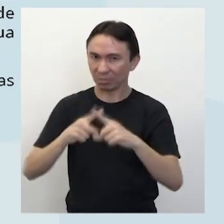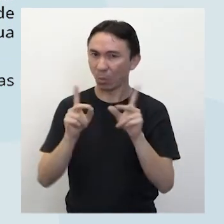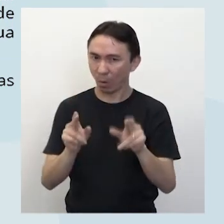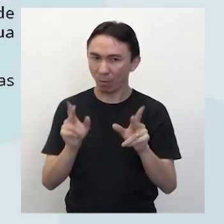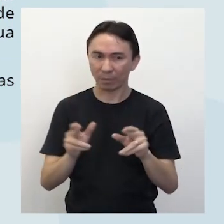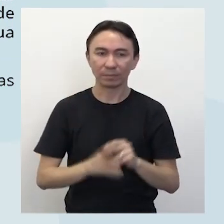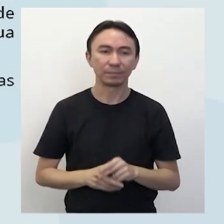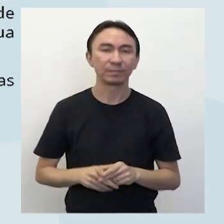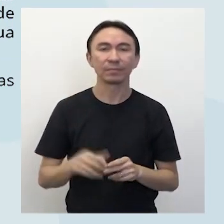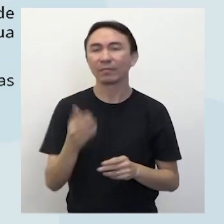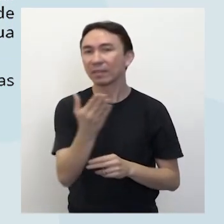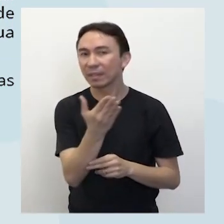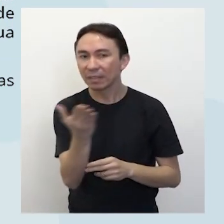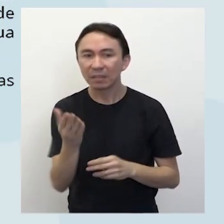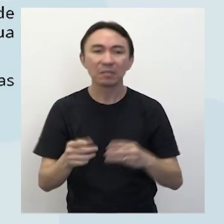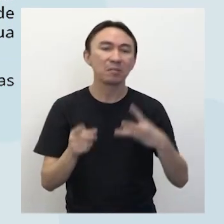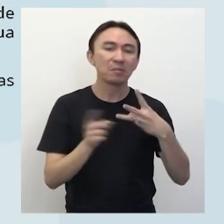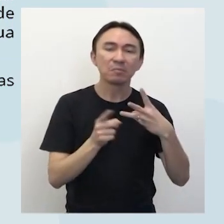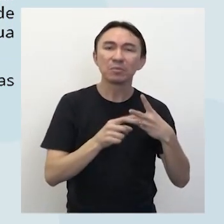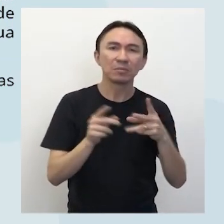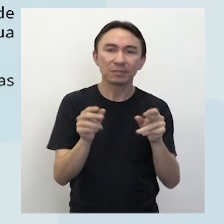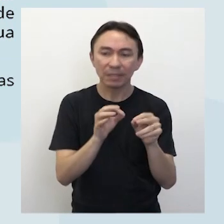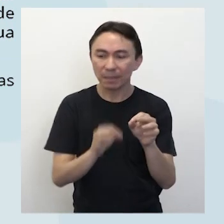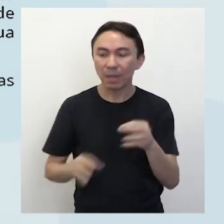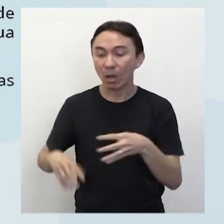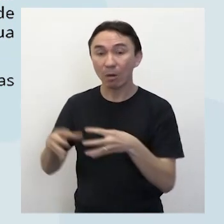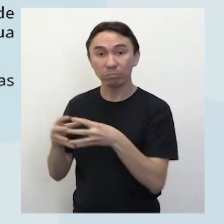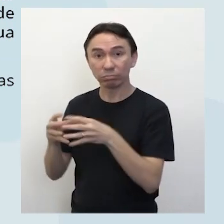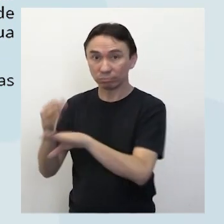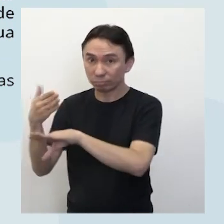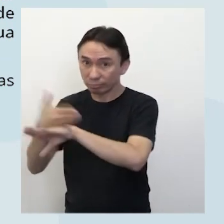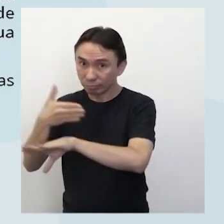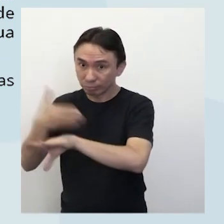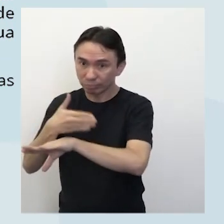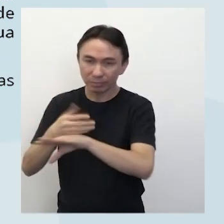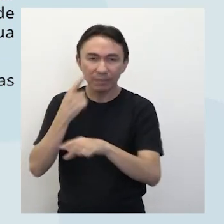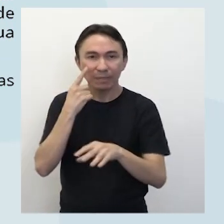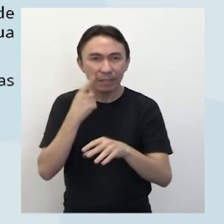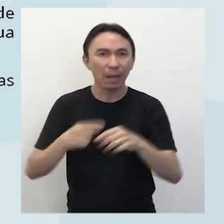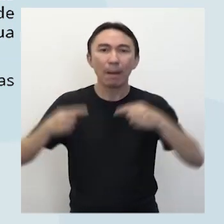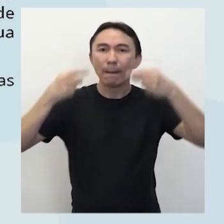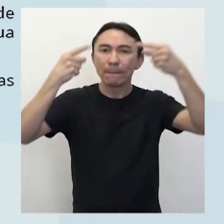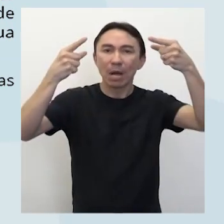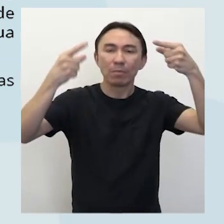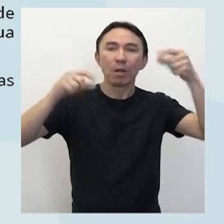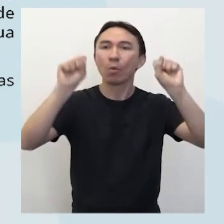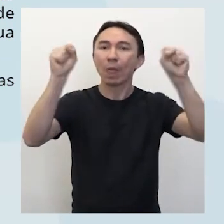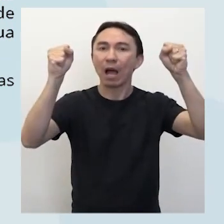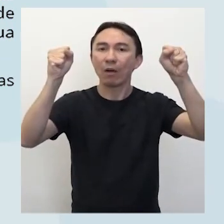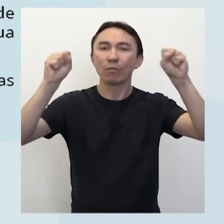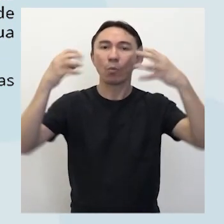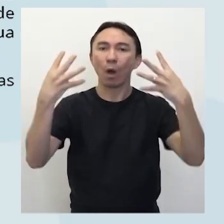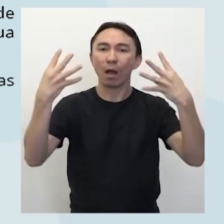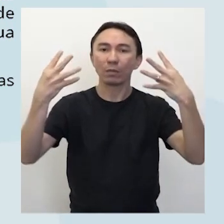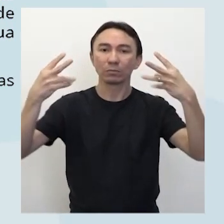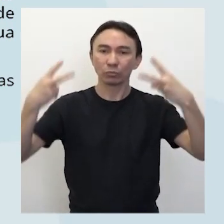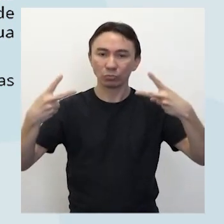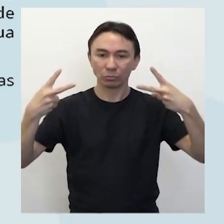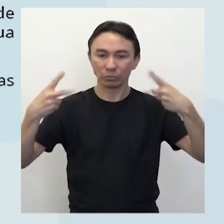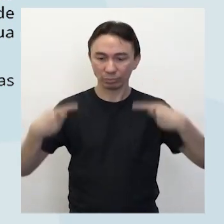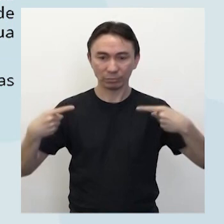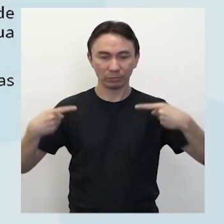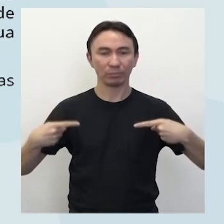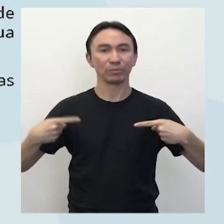como em campeonato, separando os participantes em grupos que se classificarão para oitavas de final, quartas de final, semifinais e final,